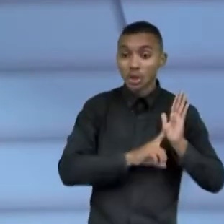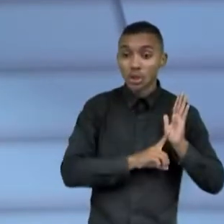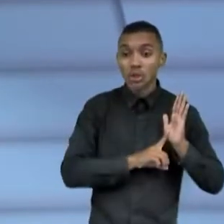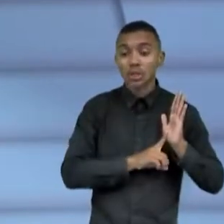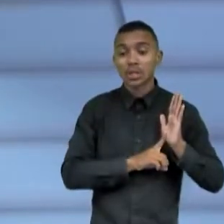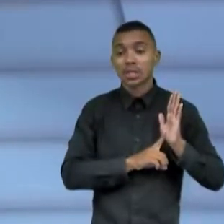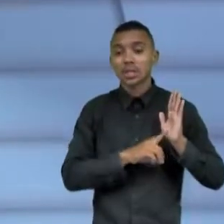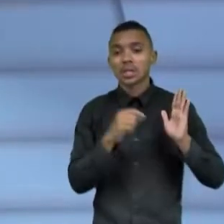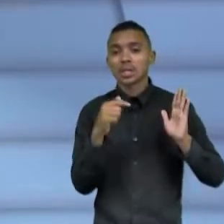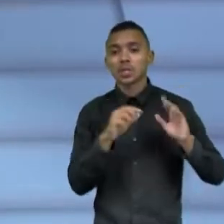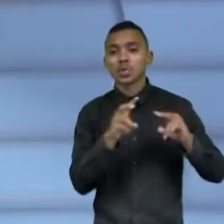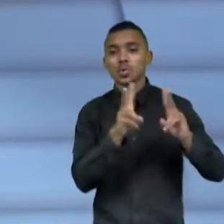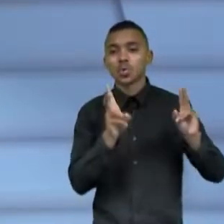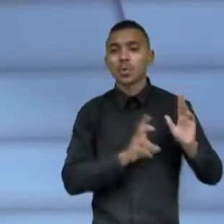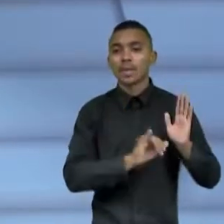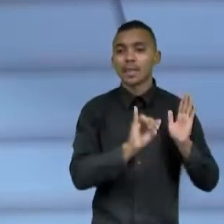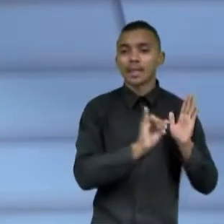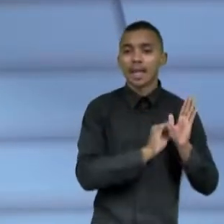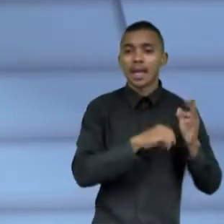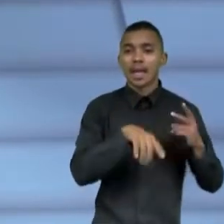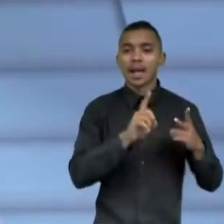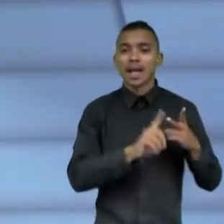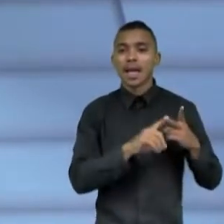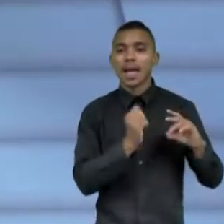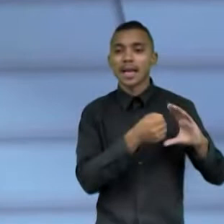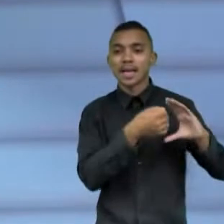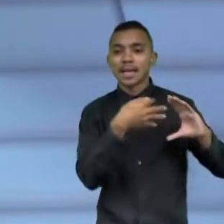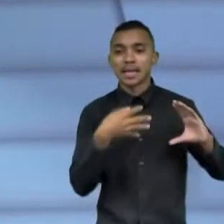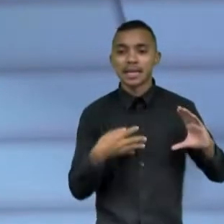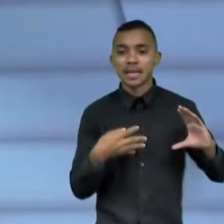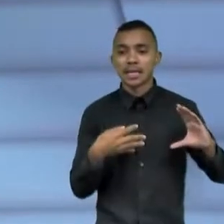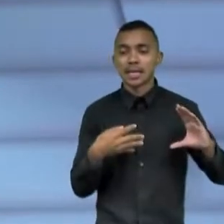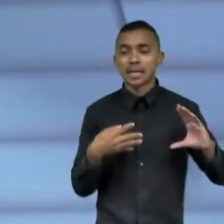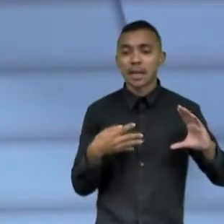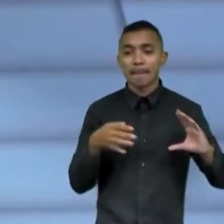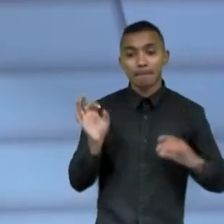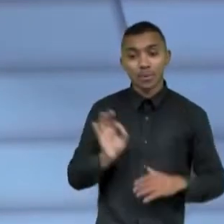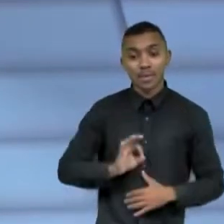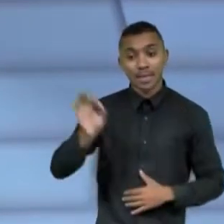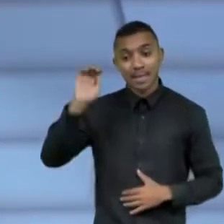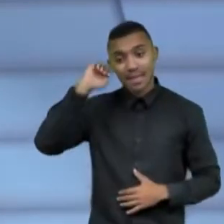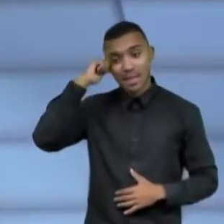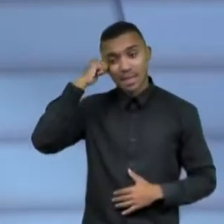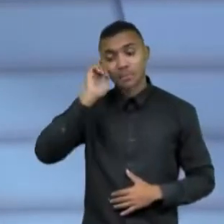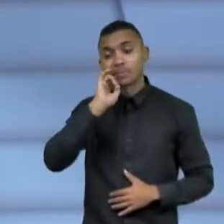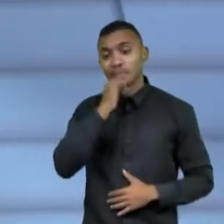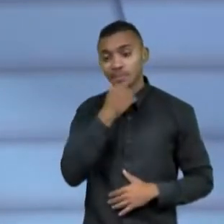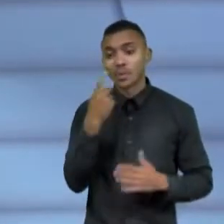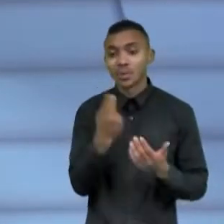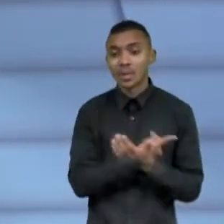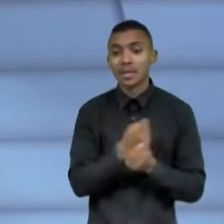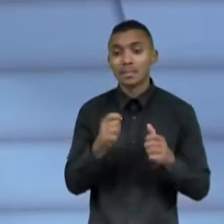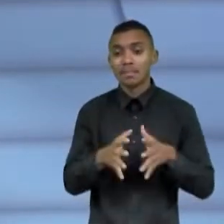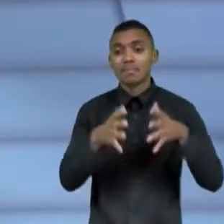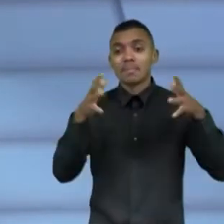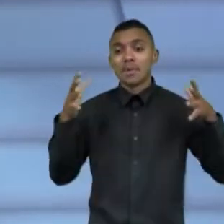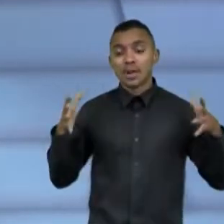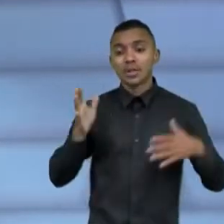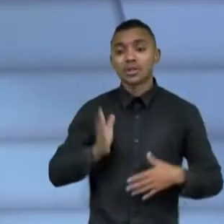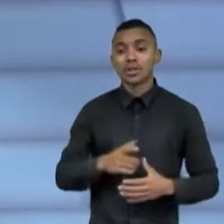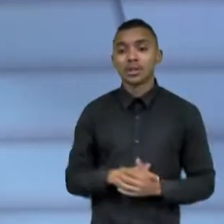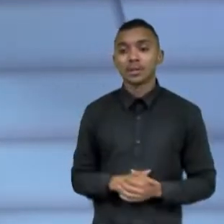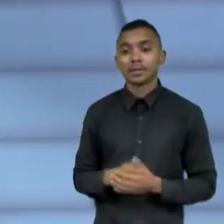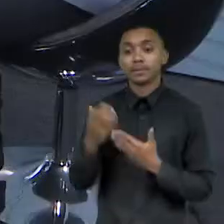da identidade, de questionamento até da negritude das pessoas, ainda é uma realidade muito presente, né? Maria